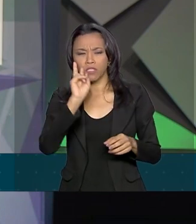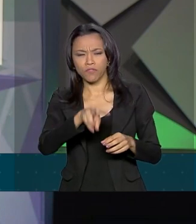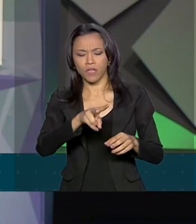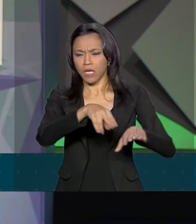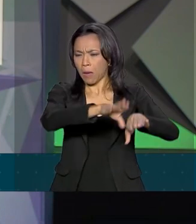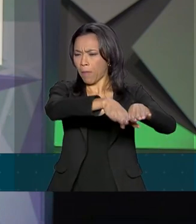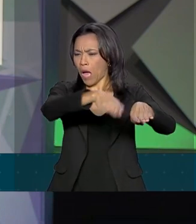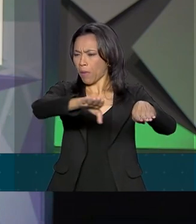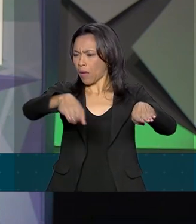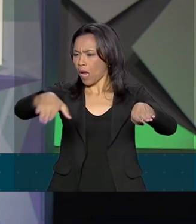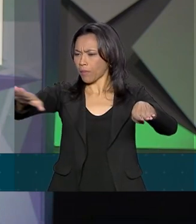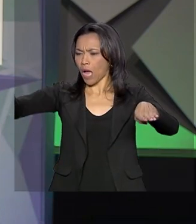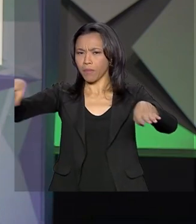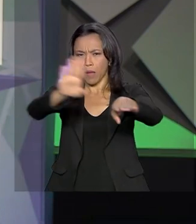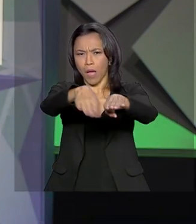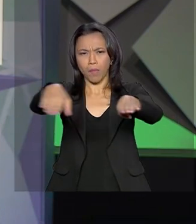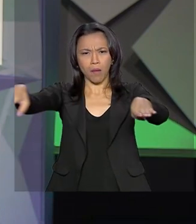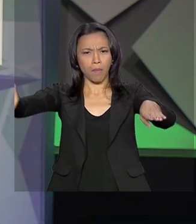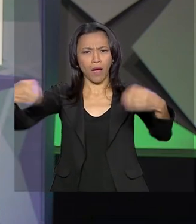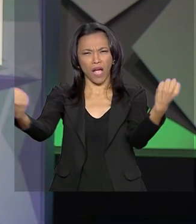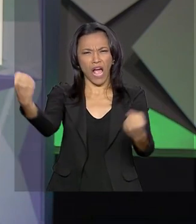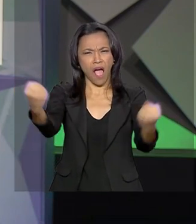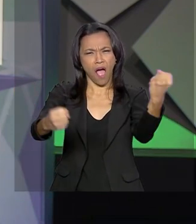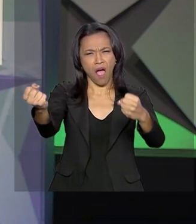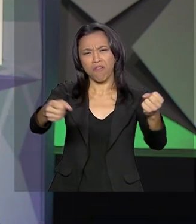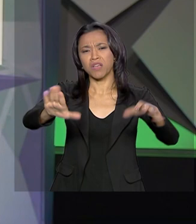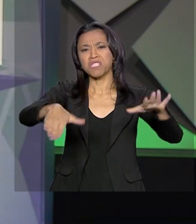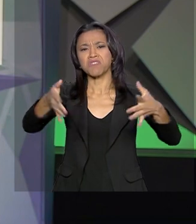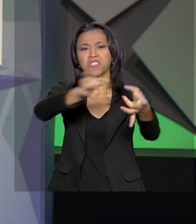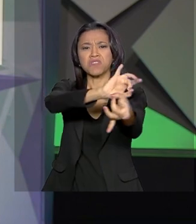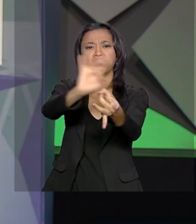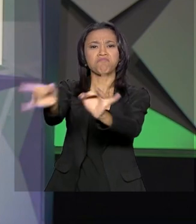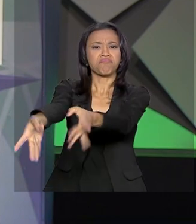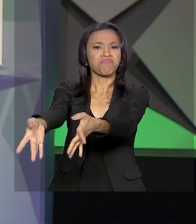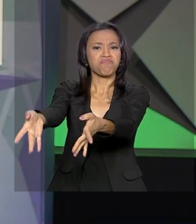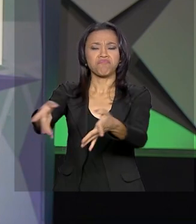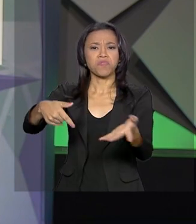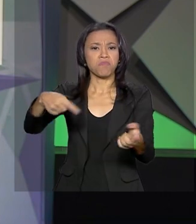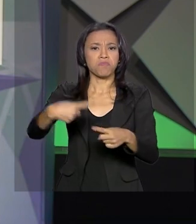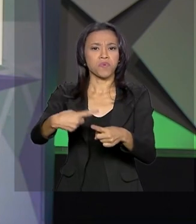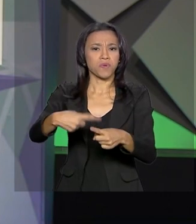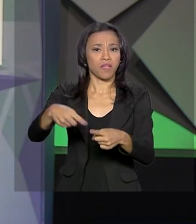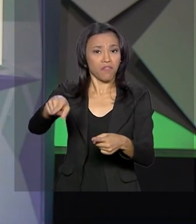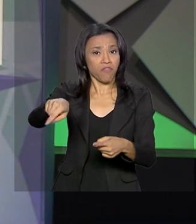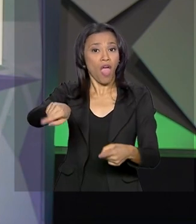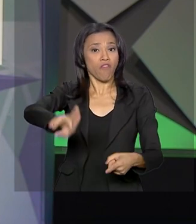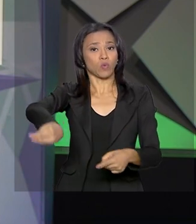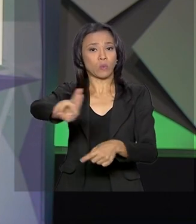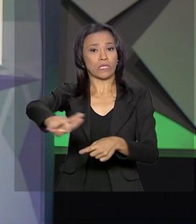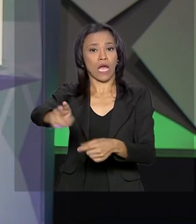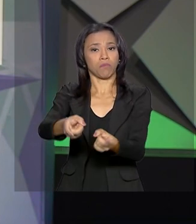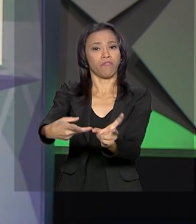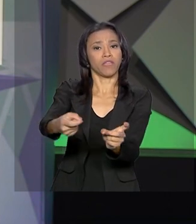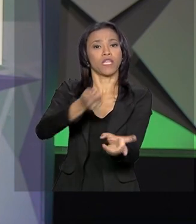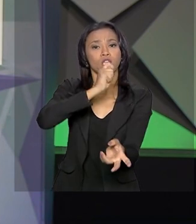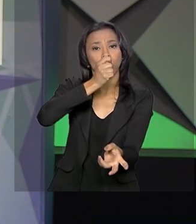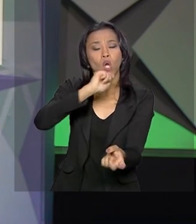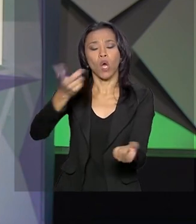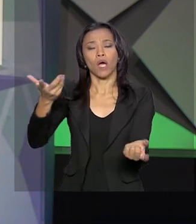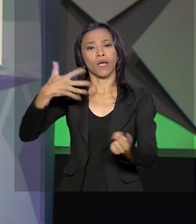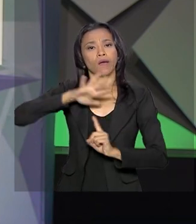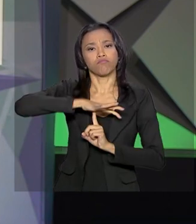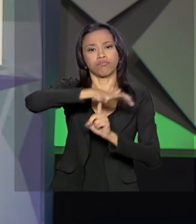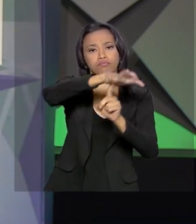apreendidos, muitas deles já perdidos por conta de terem sido utilizados em transporte de drogas, aviões,